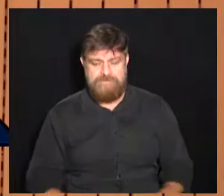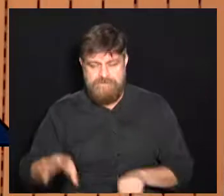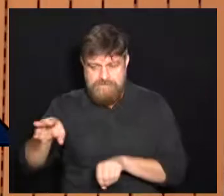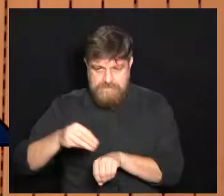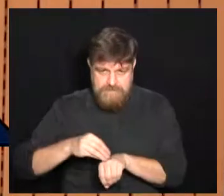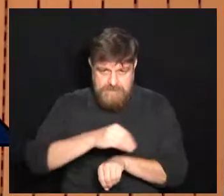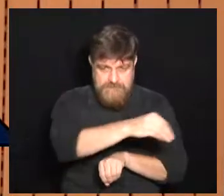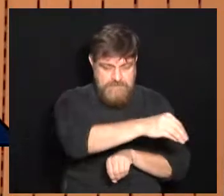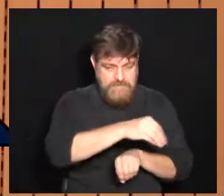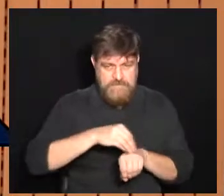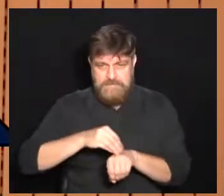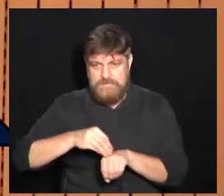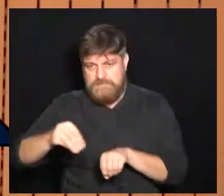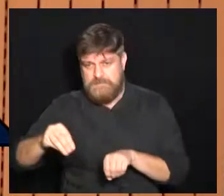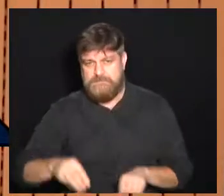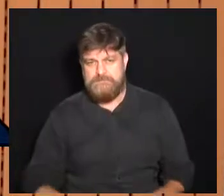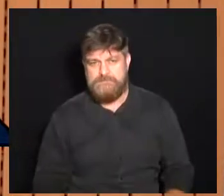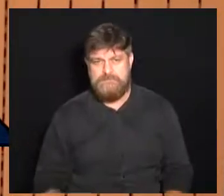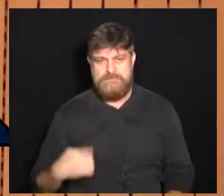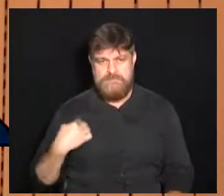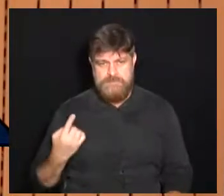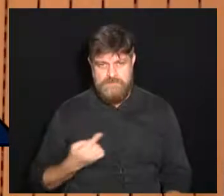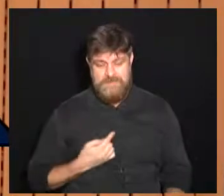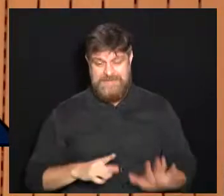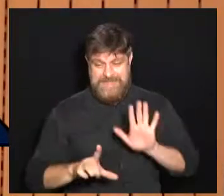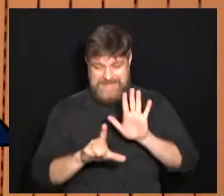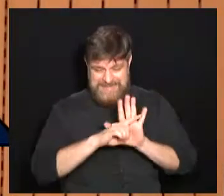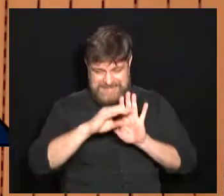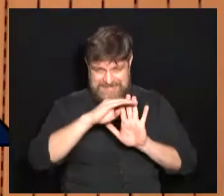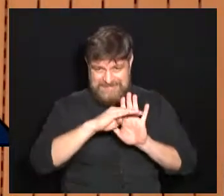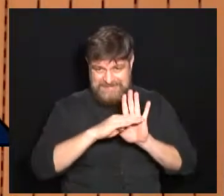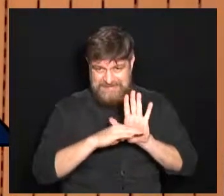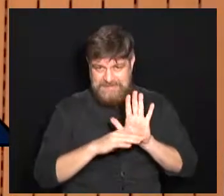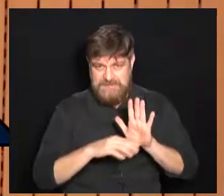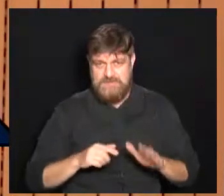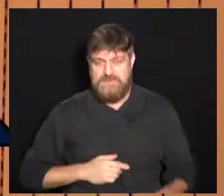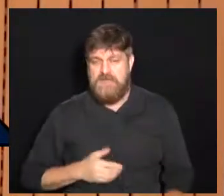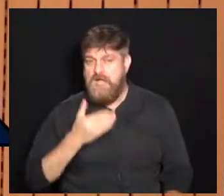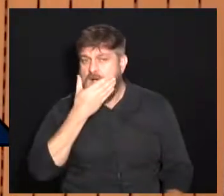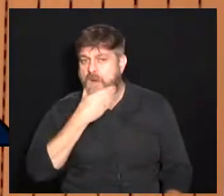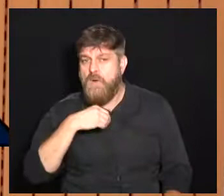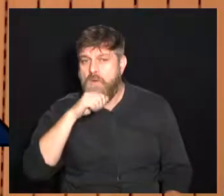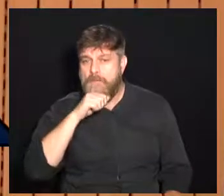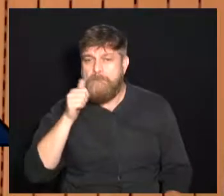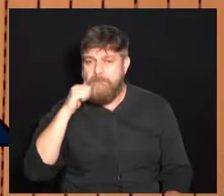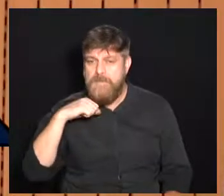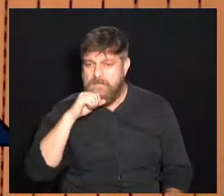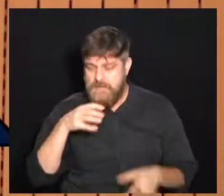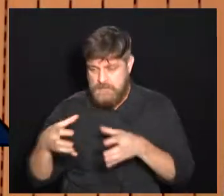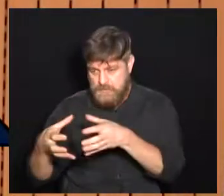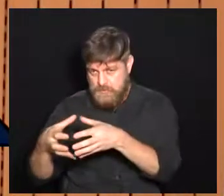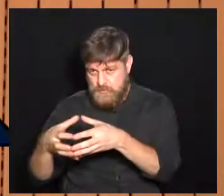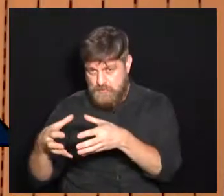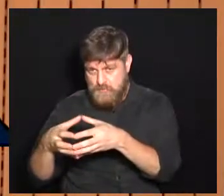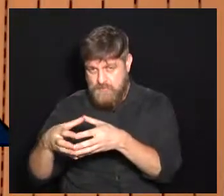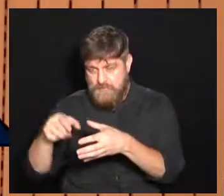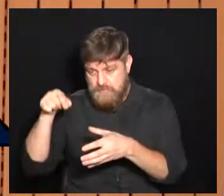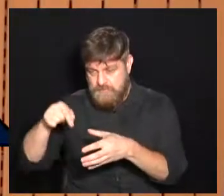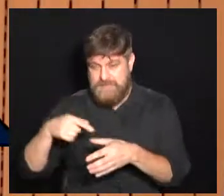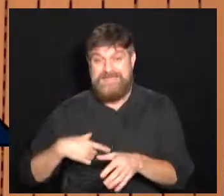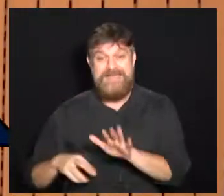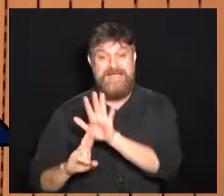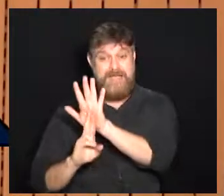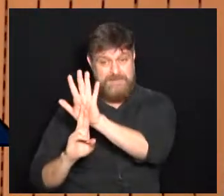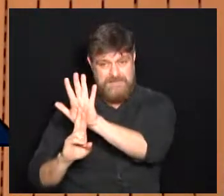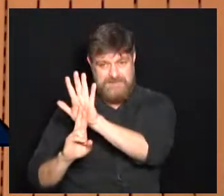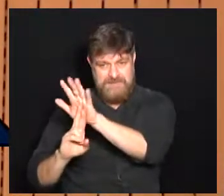conversa que eu considero totalmente legítima entre os pais, um grupo de pais e mães, com as suas